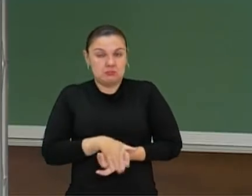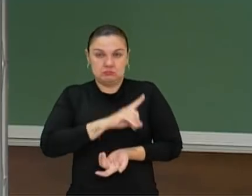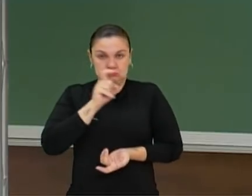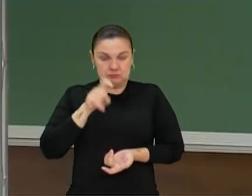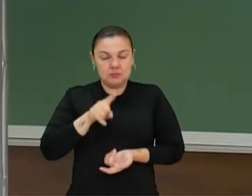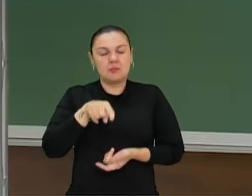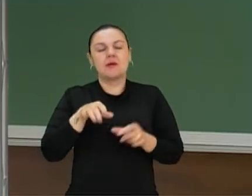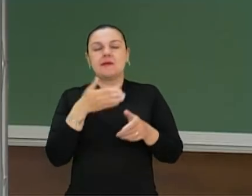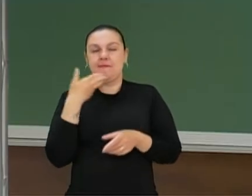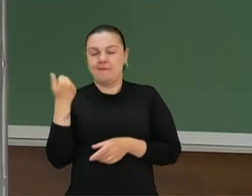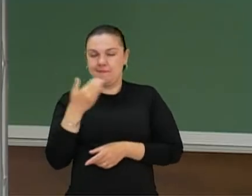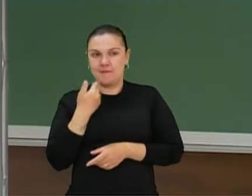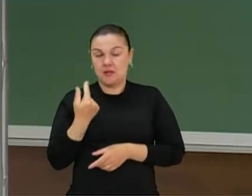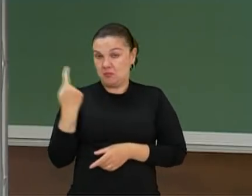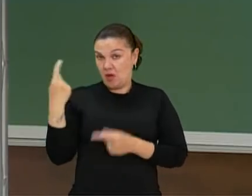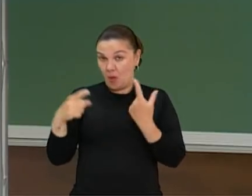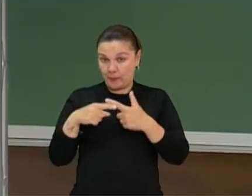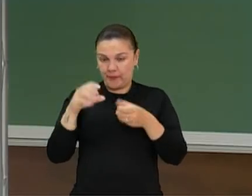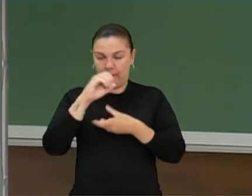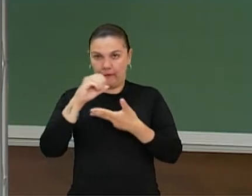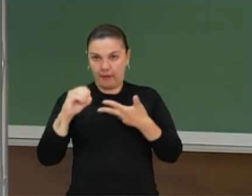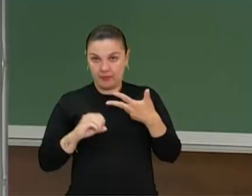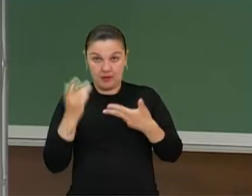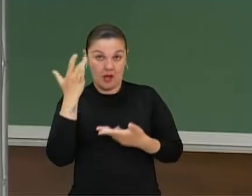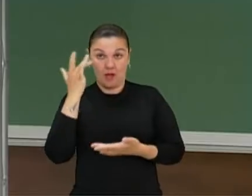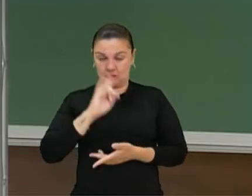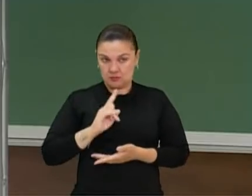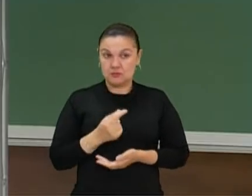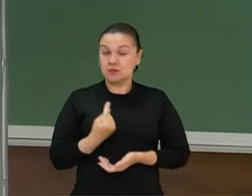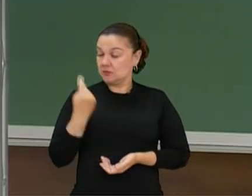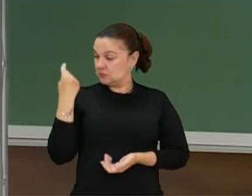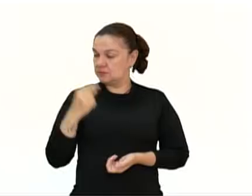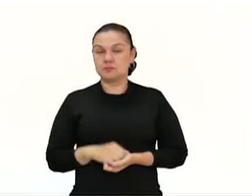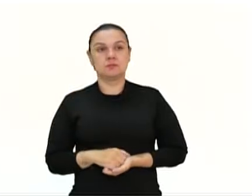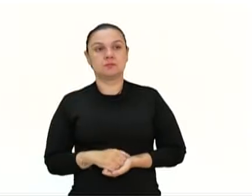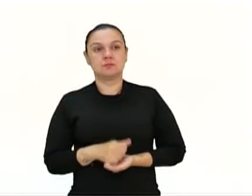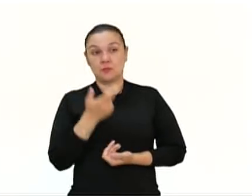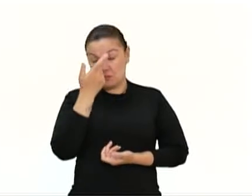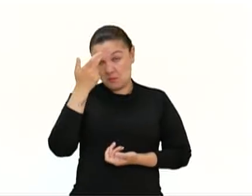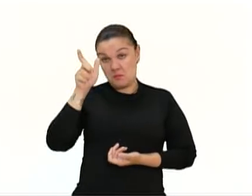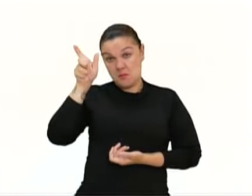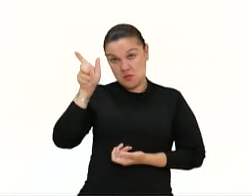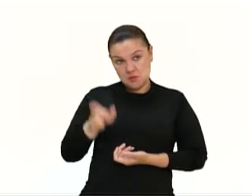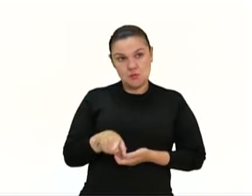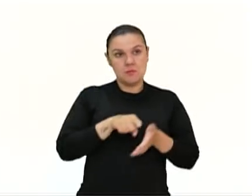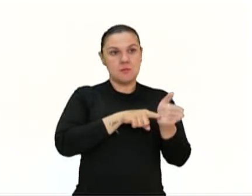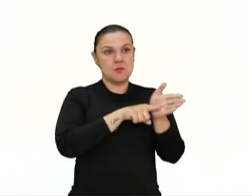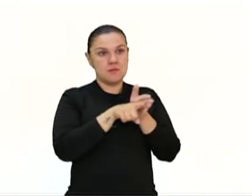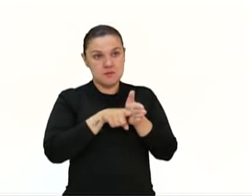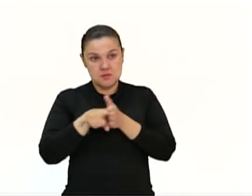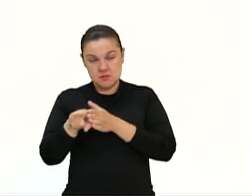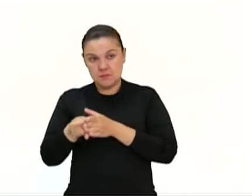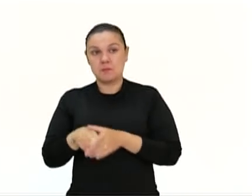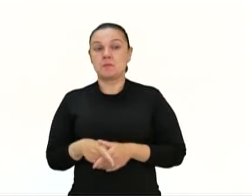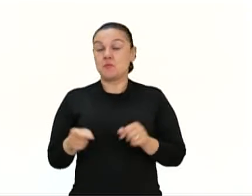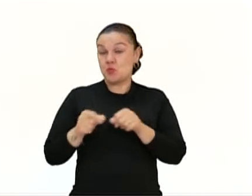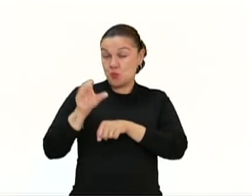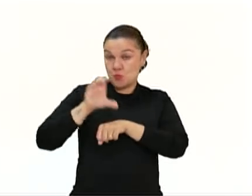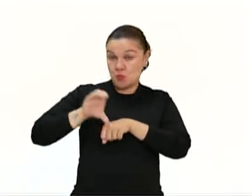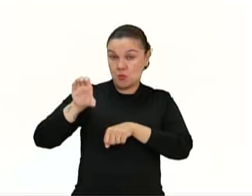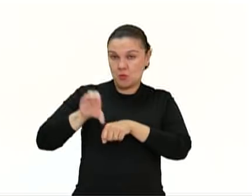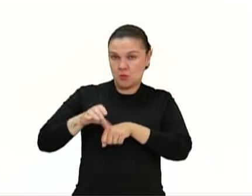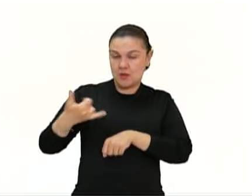questão bem fácil, hein? Não é porque é do Enem lá. É bem fácil mesmo. Uma pessoa, a fazer uma pesquisa com alguns alunos de um curso, coletou